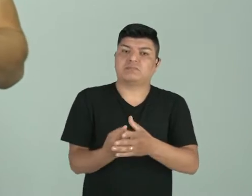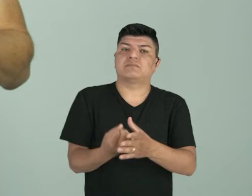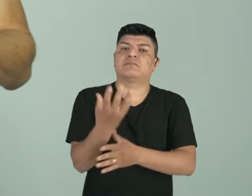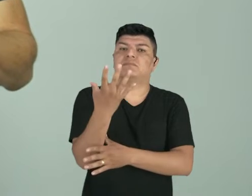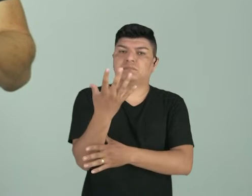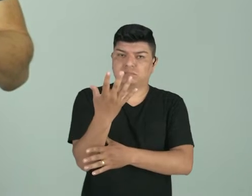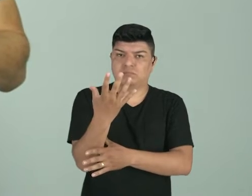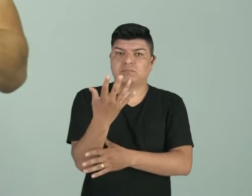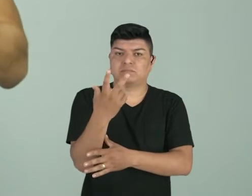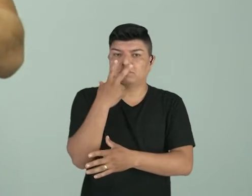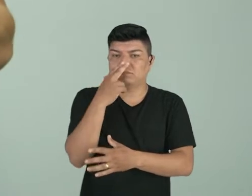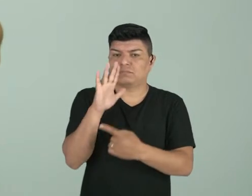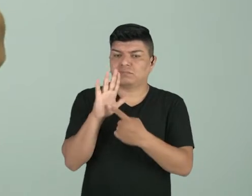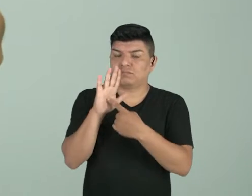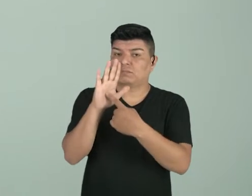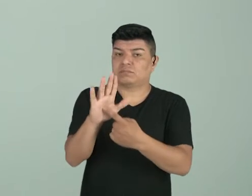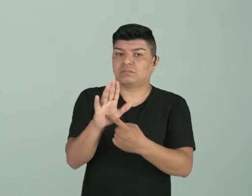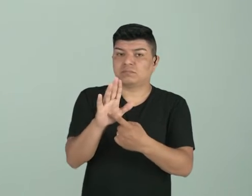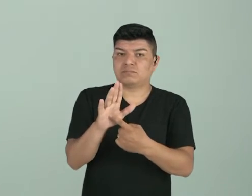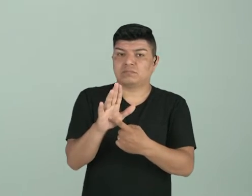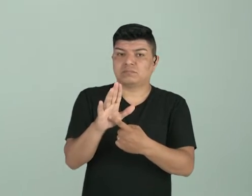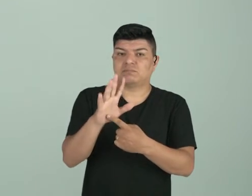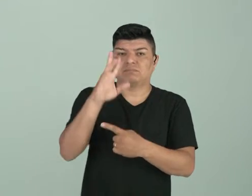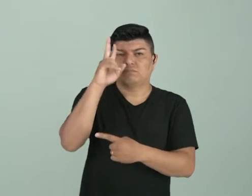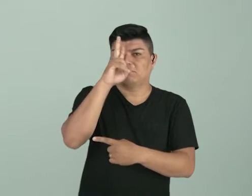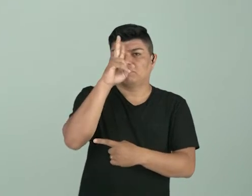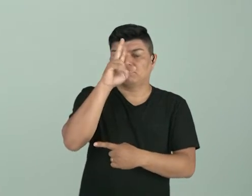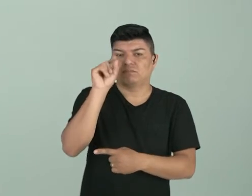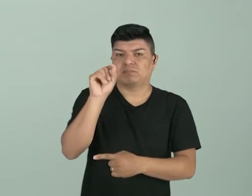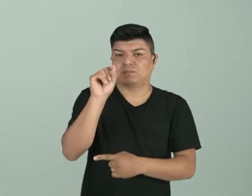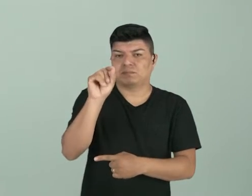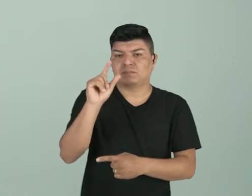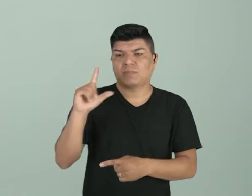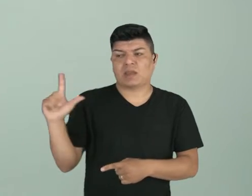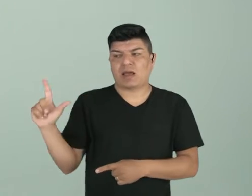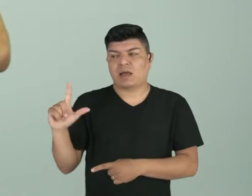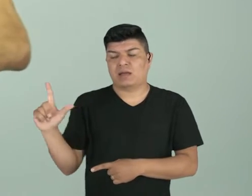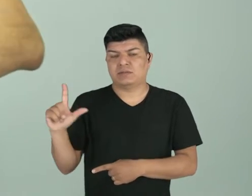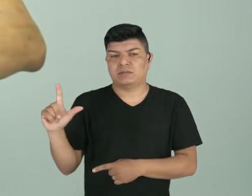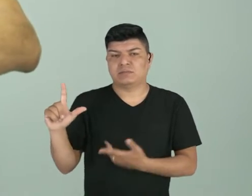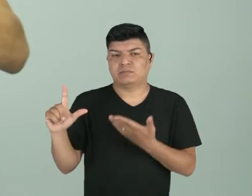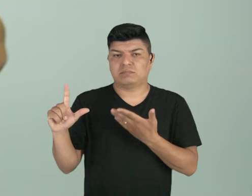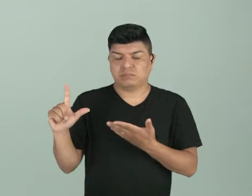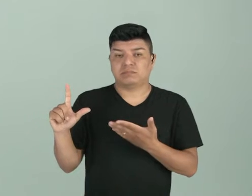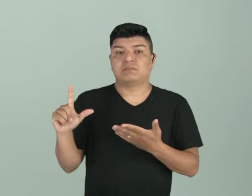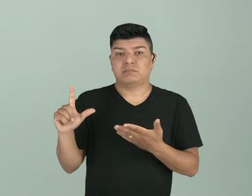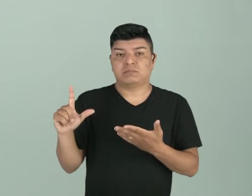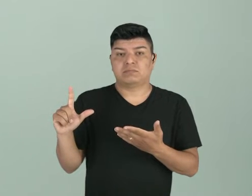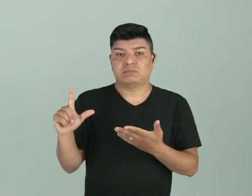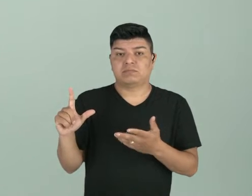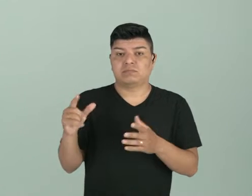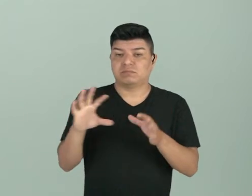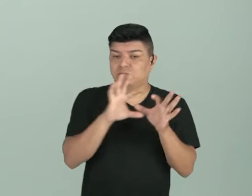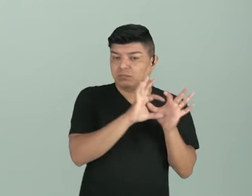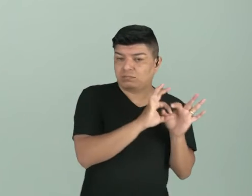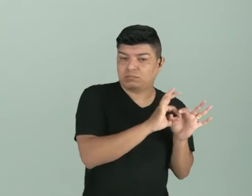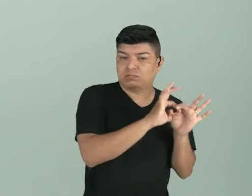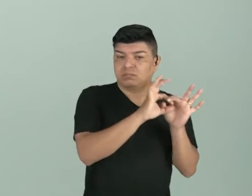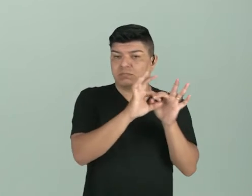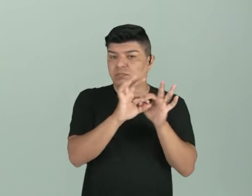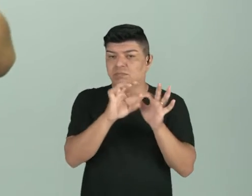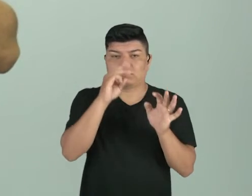produção é uma expressão muito recorrente na literatura que segue a corrente marxista